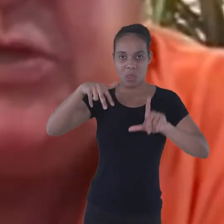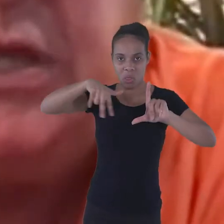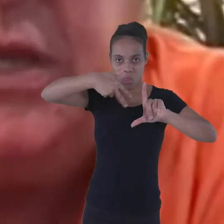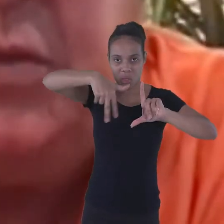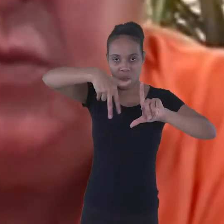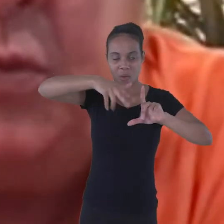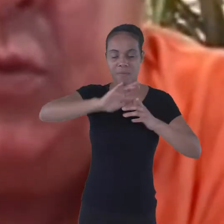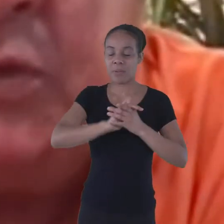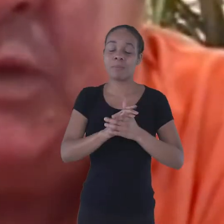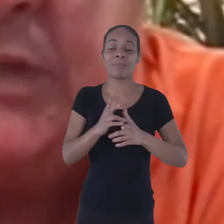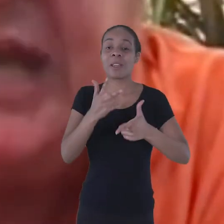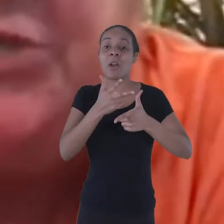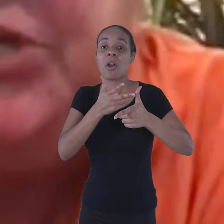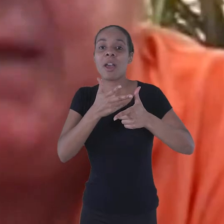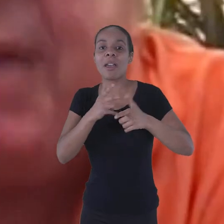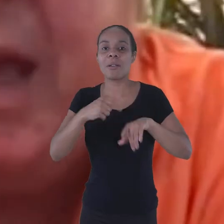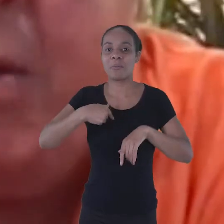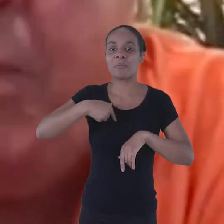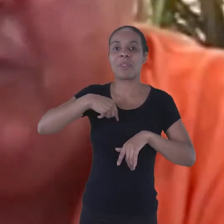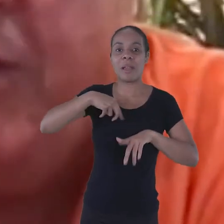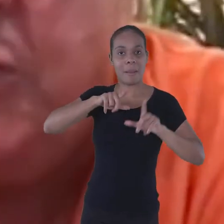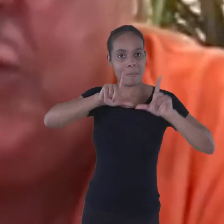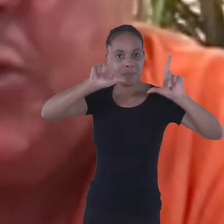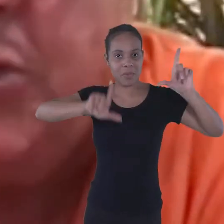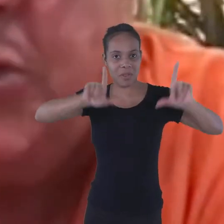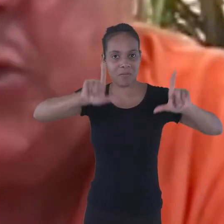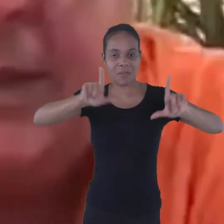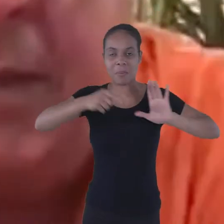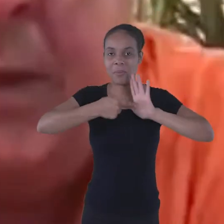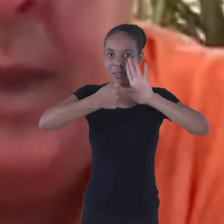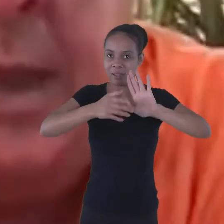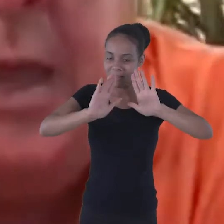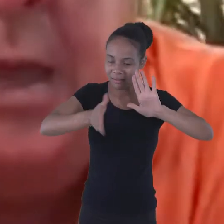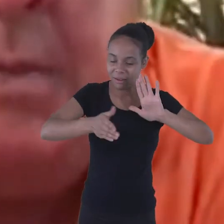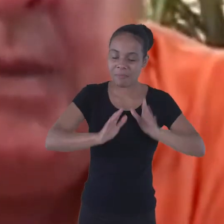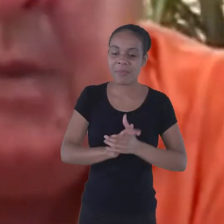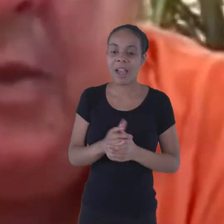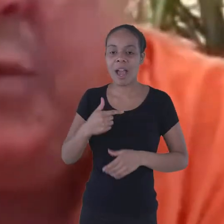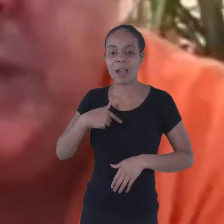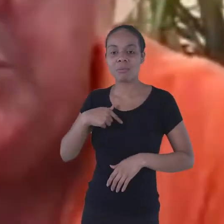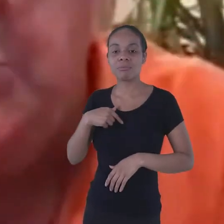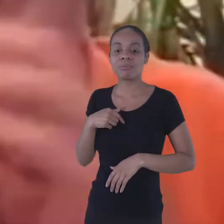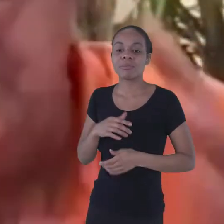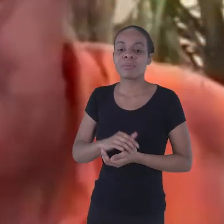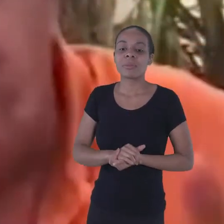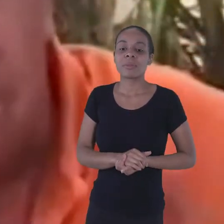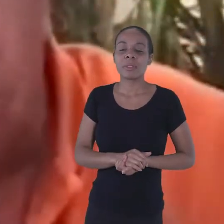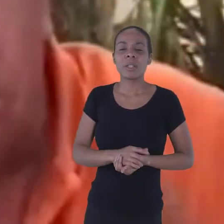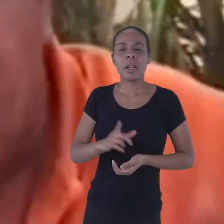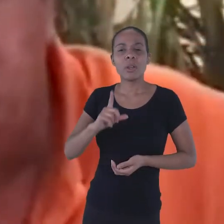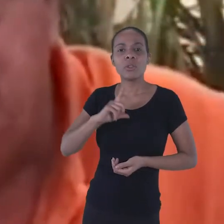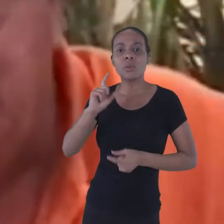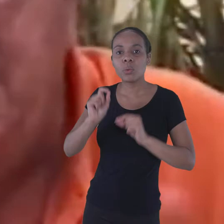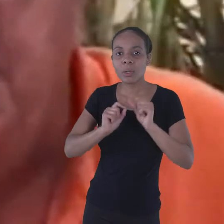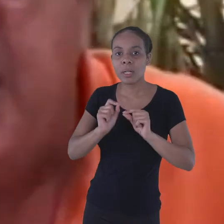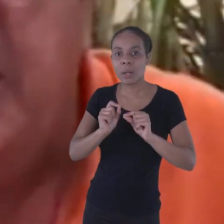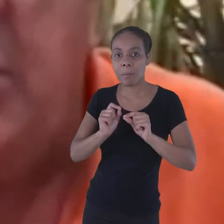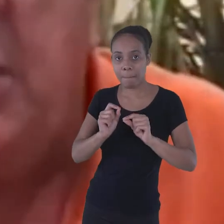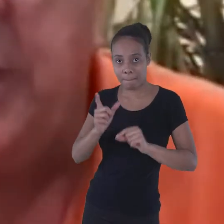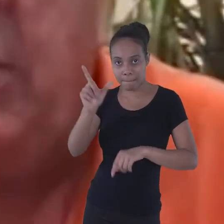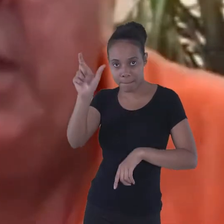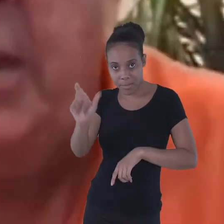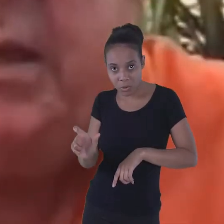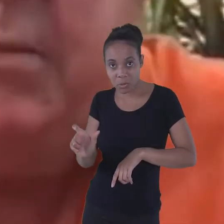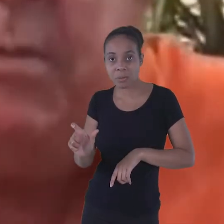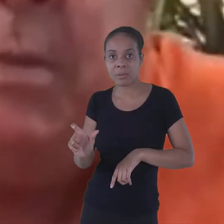gente o nosso querido Sadi Cabral, professor de teatro. Sensacional. E o Sadi fazia um personagem ali,